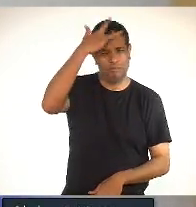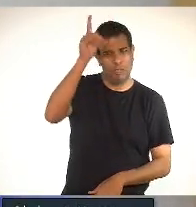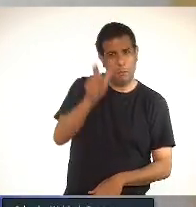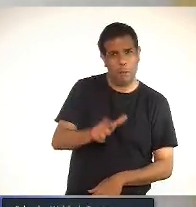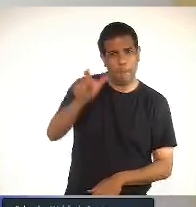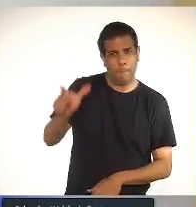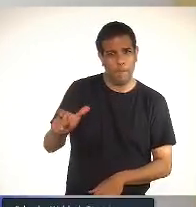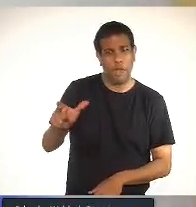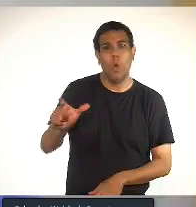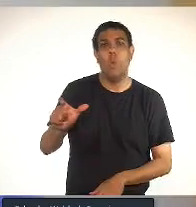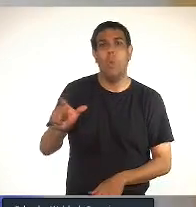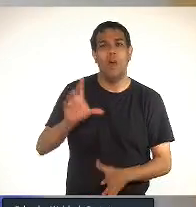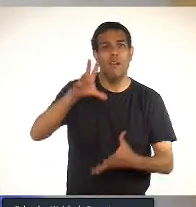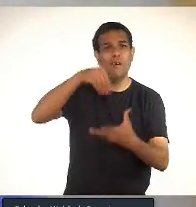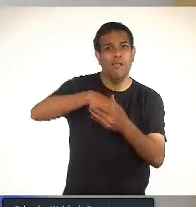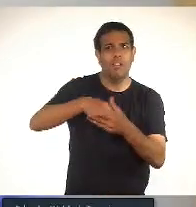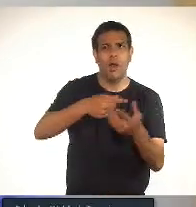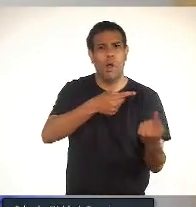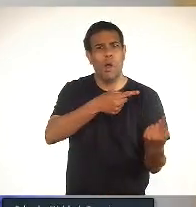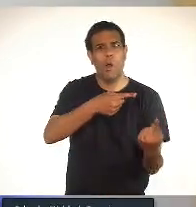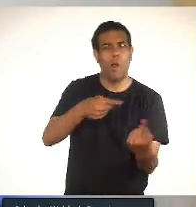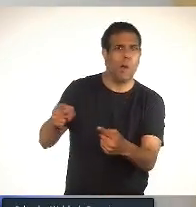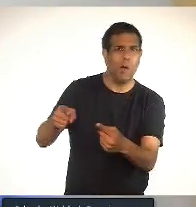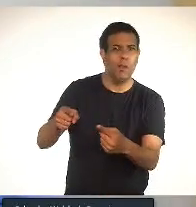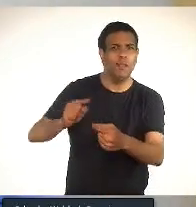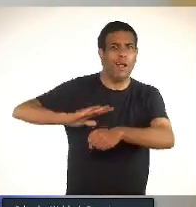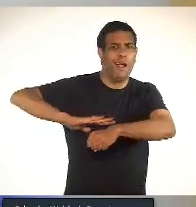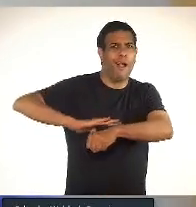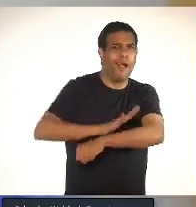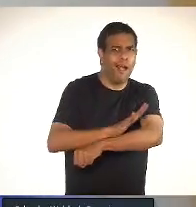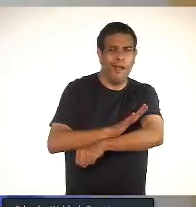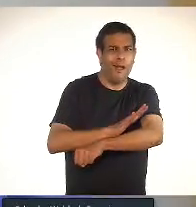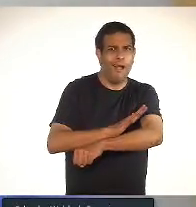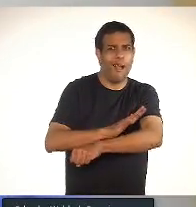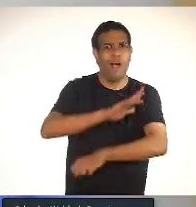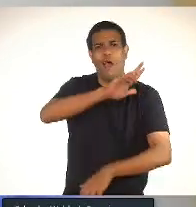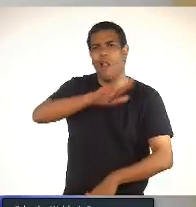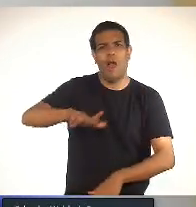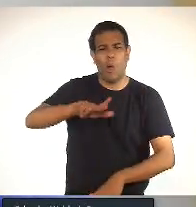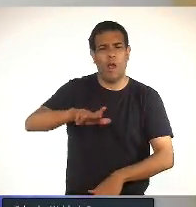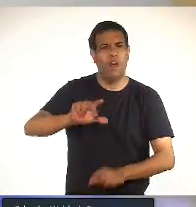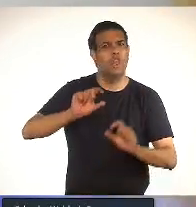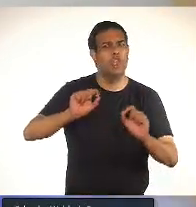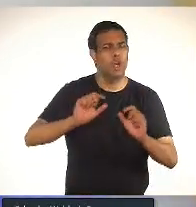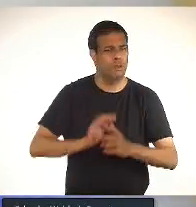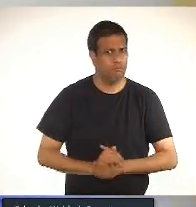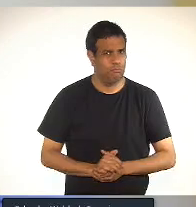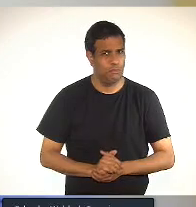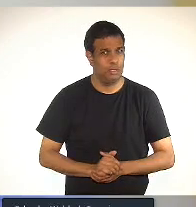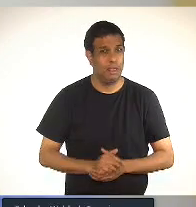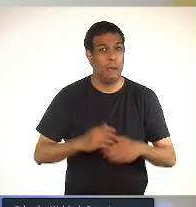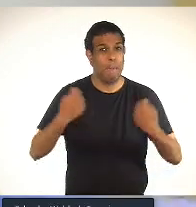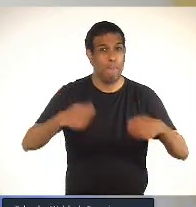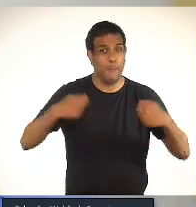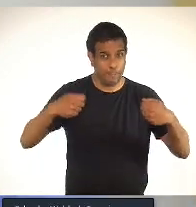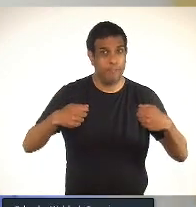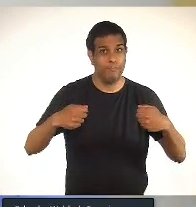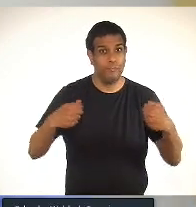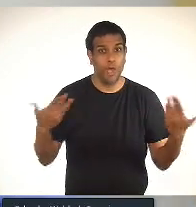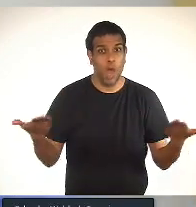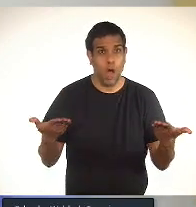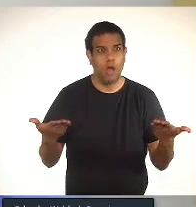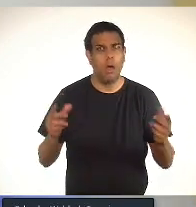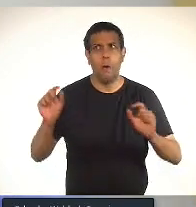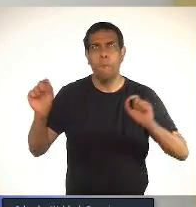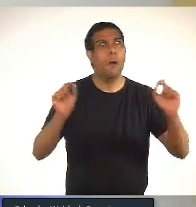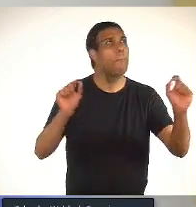atitude dos indivíduos contrária ao racismo não é suficiente. Em outras palavras, do jeito que as